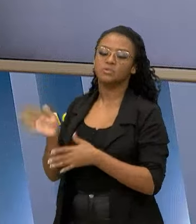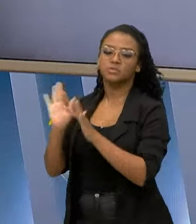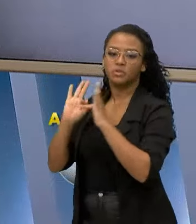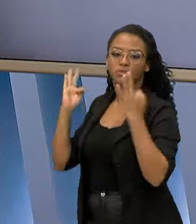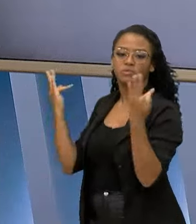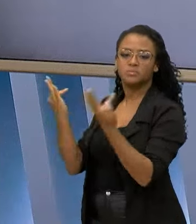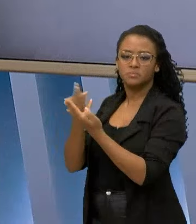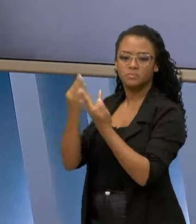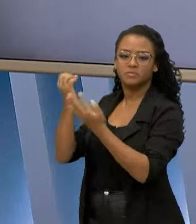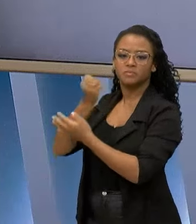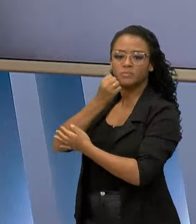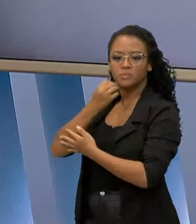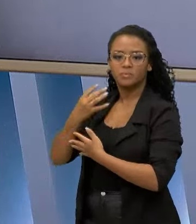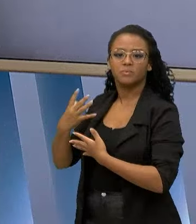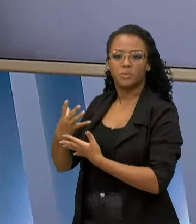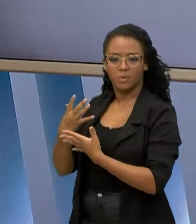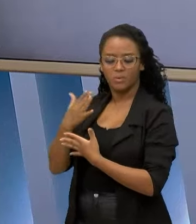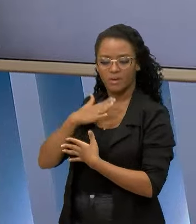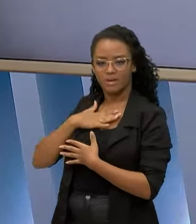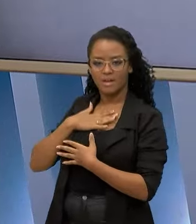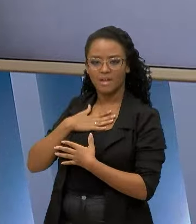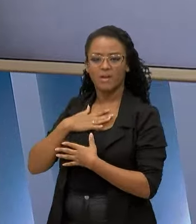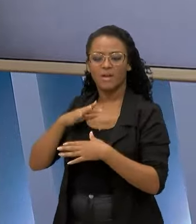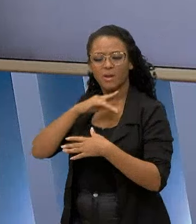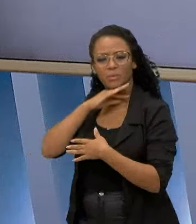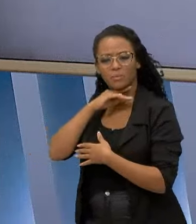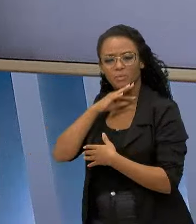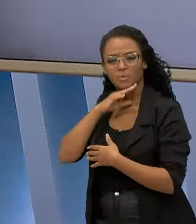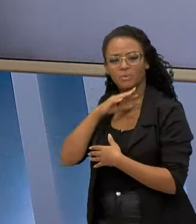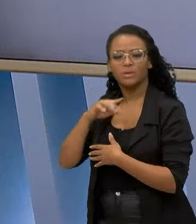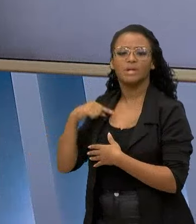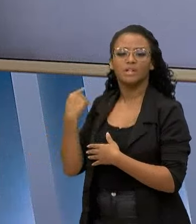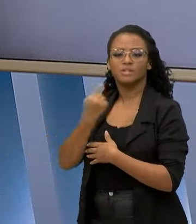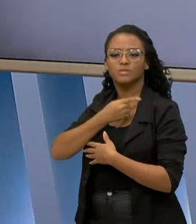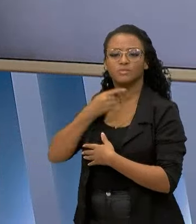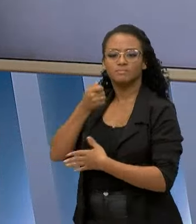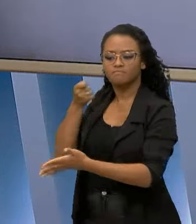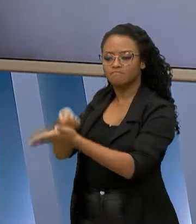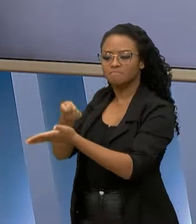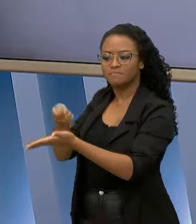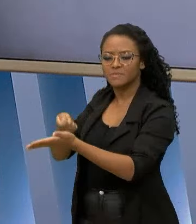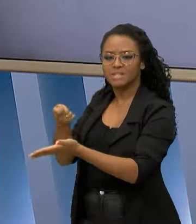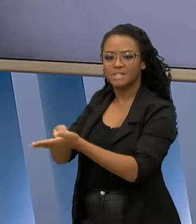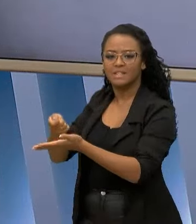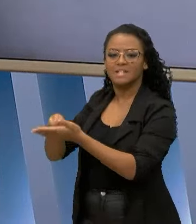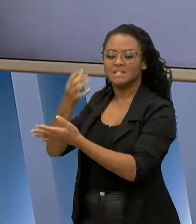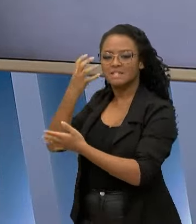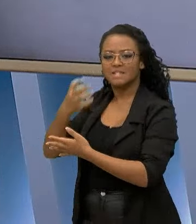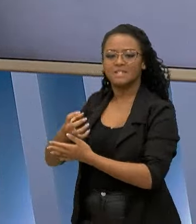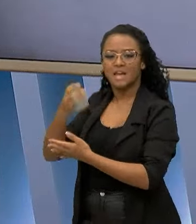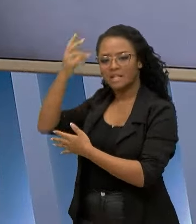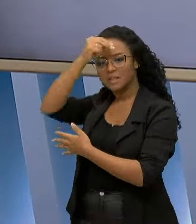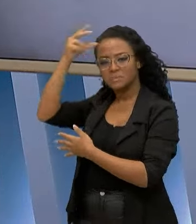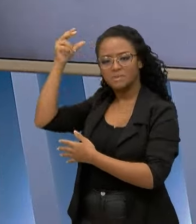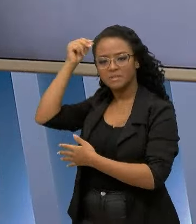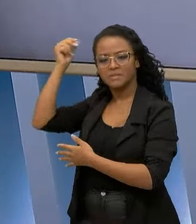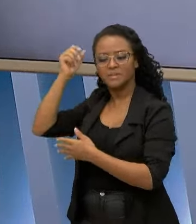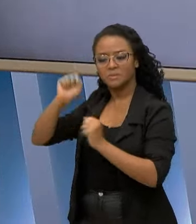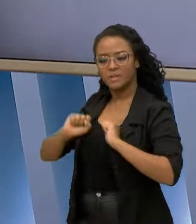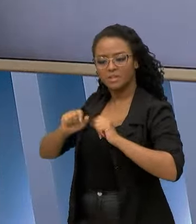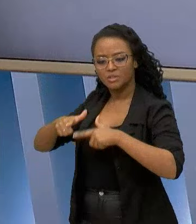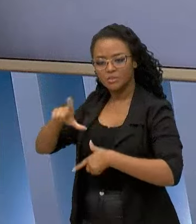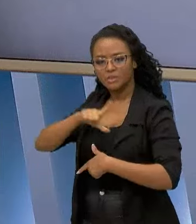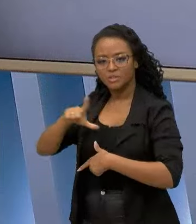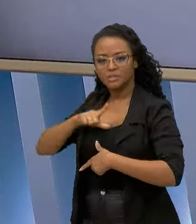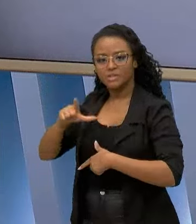Tangará foi muito grave. E é muito ruim que a gente não tenha medidas sérias da prefeitura para conter os incêndios e o fogo na nossa